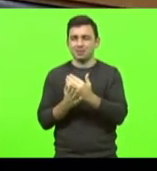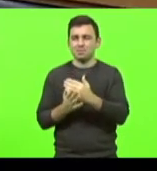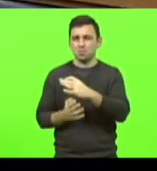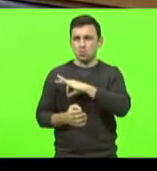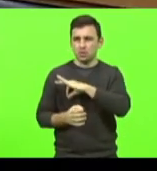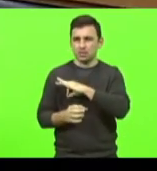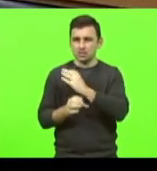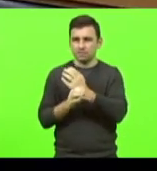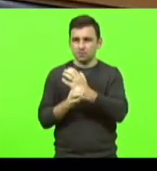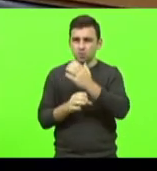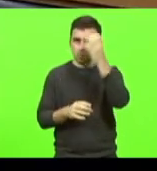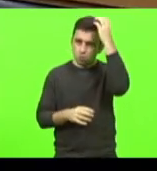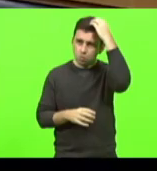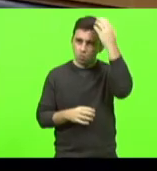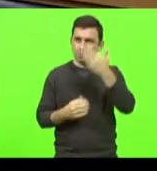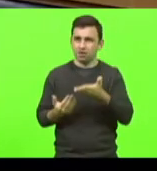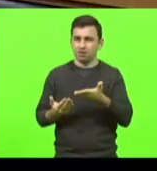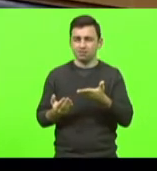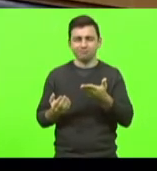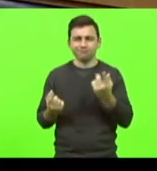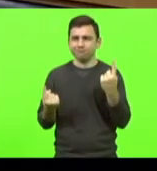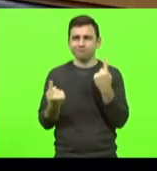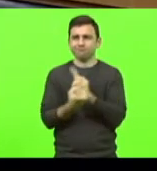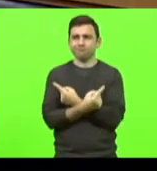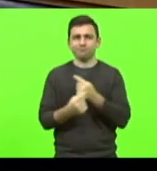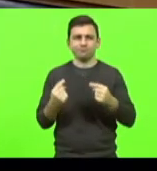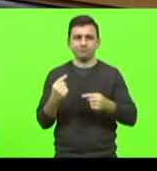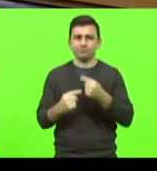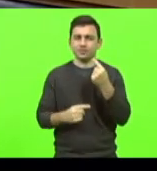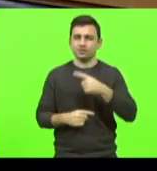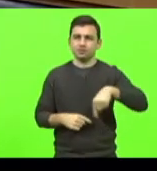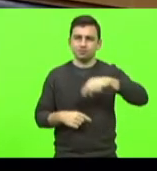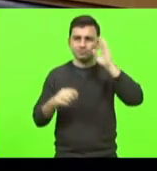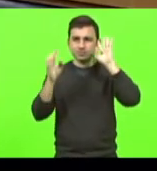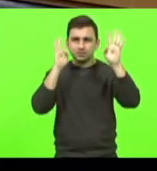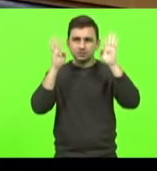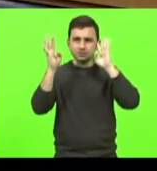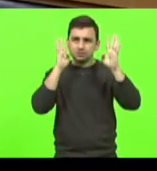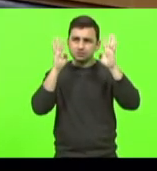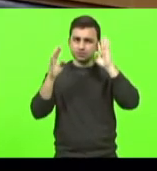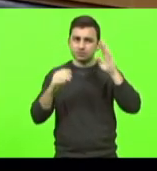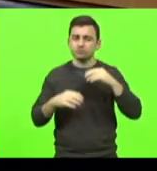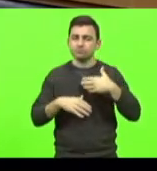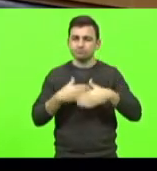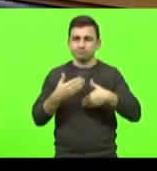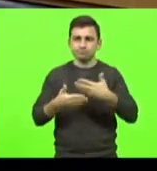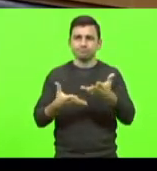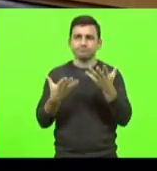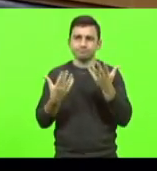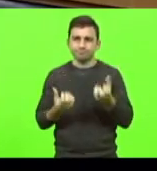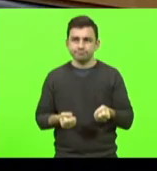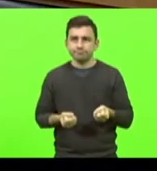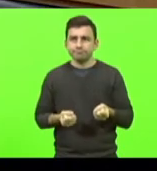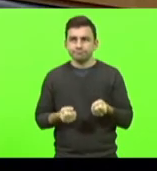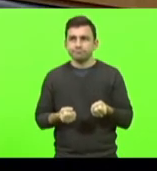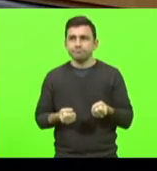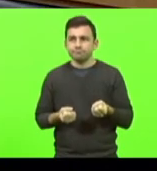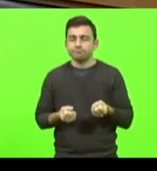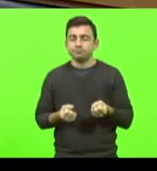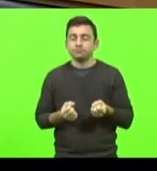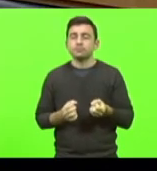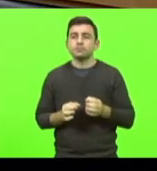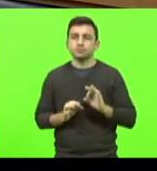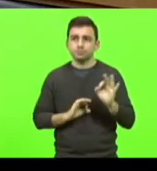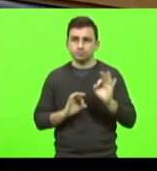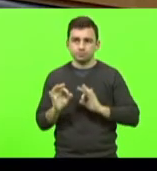é é ser contraditório só aquilo que nós estamos pensando e por isso encaminhamos favorável ao requerimento para